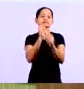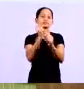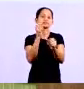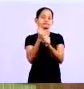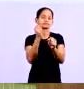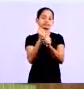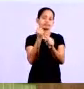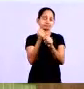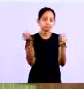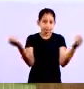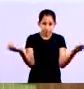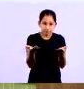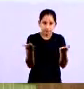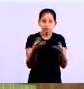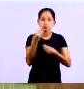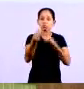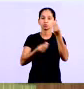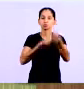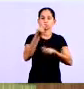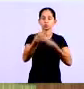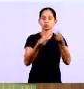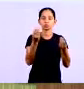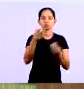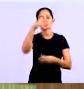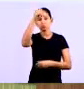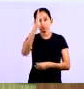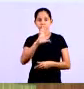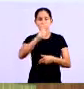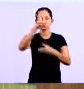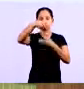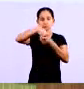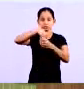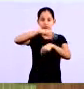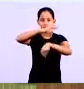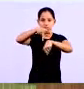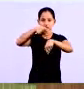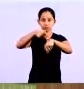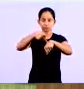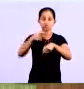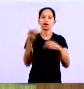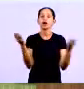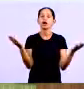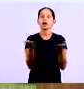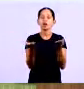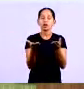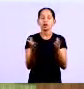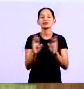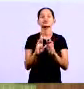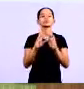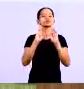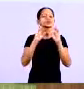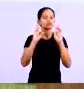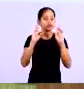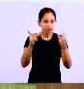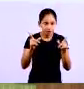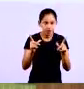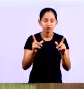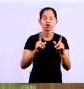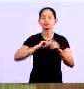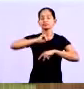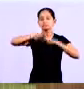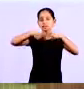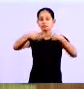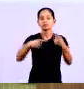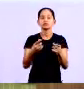sobre o lucro presumido e sobre o Simples Nacional. O lucro real nós vamos dar um relance sobre ele. Ele é bem mais complexo, mas a gente vai dar a